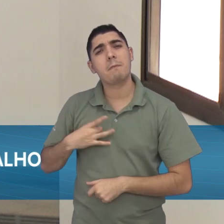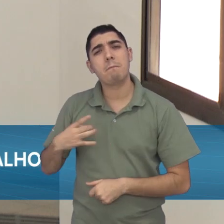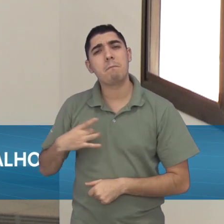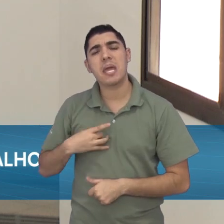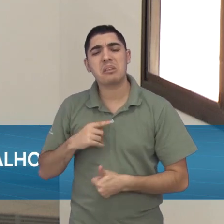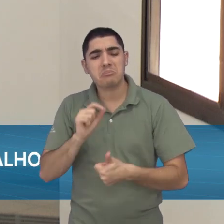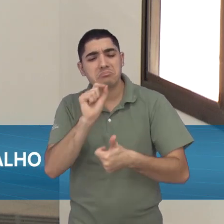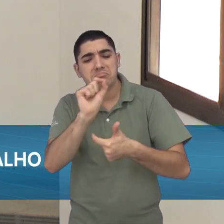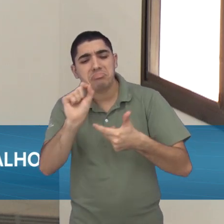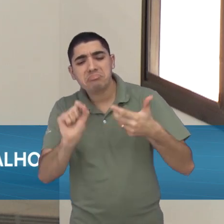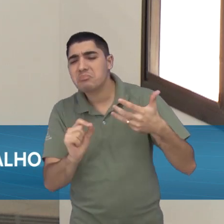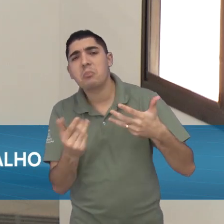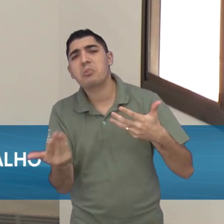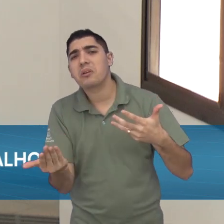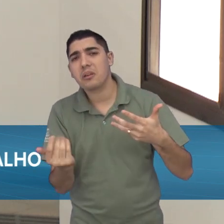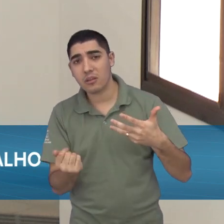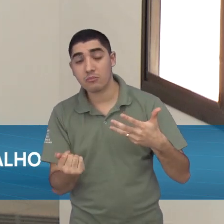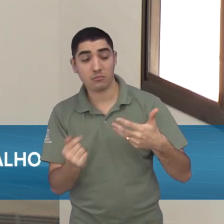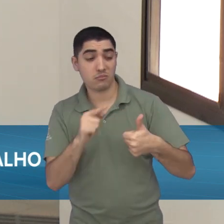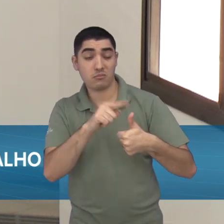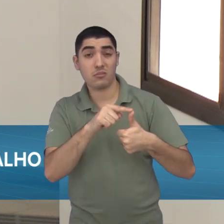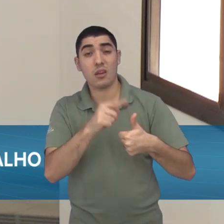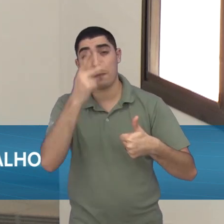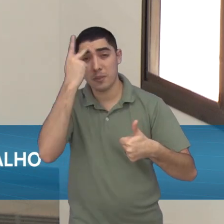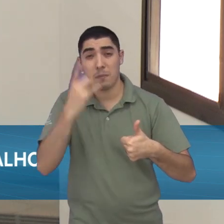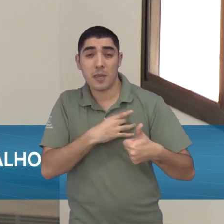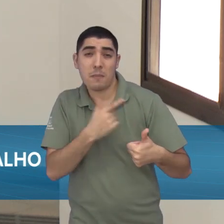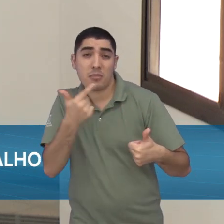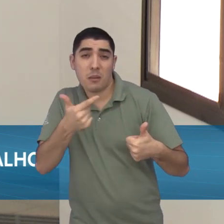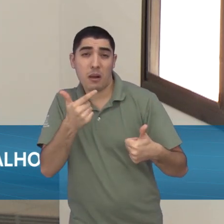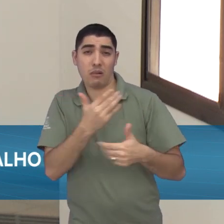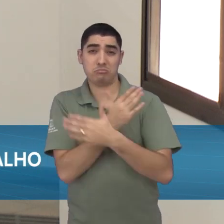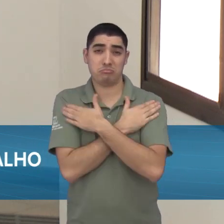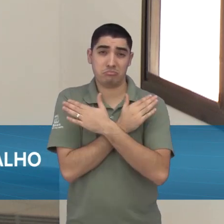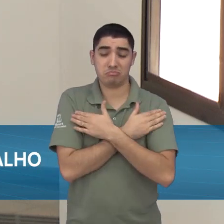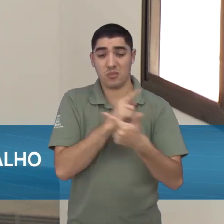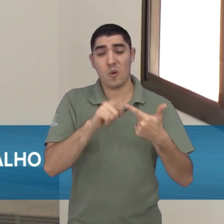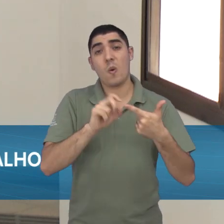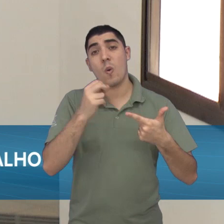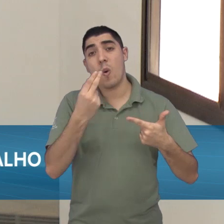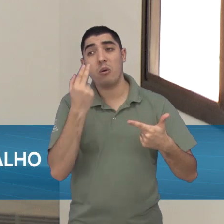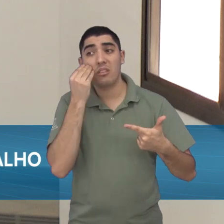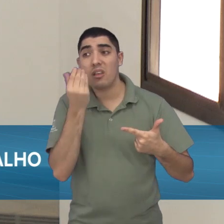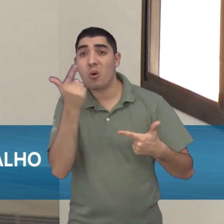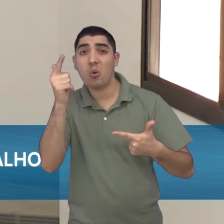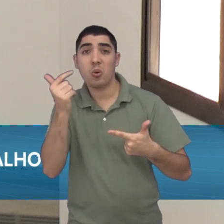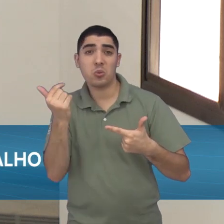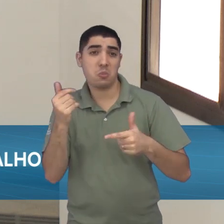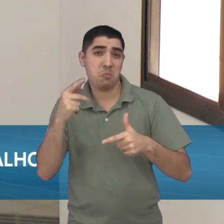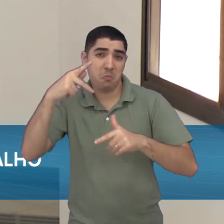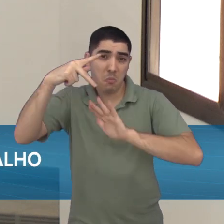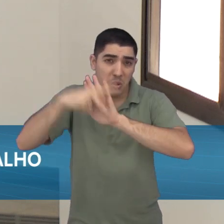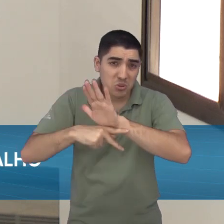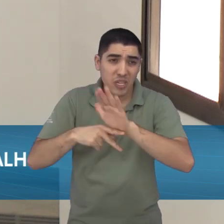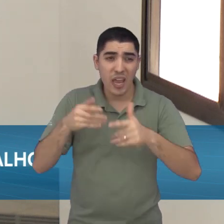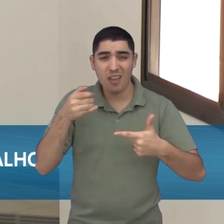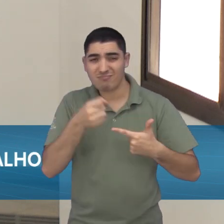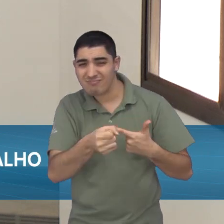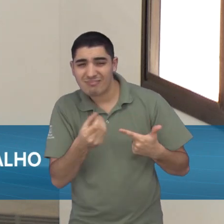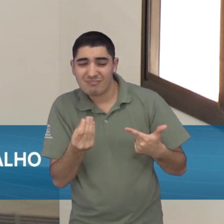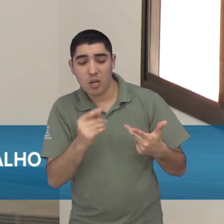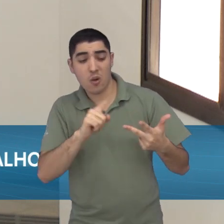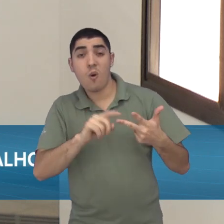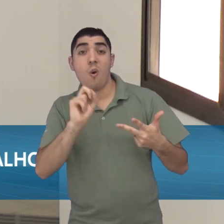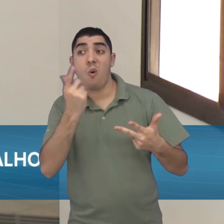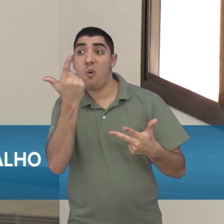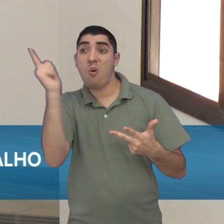motivos aí. Um deles é perder o emprego, ou entrar em algum projeto, ou ser substituído também por alguém. Então, as